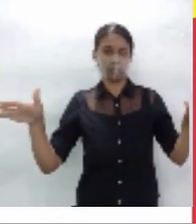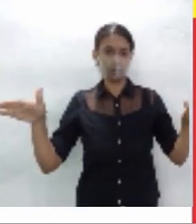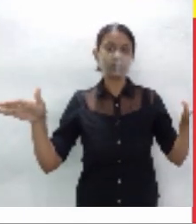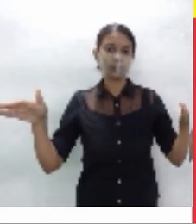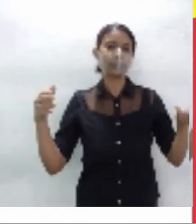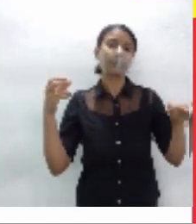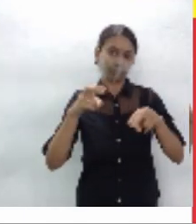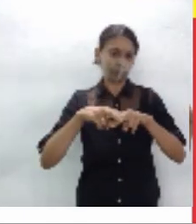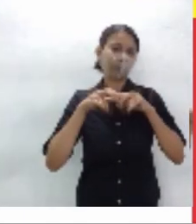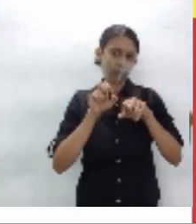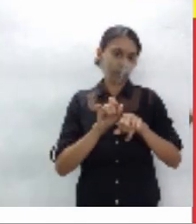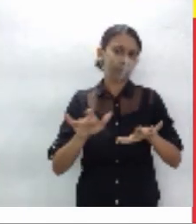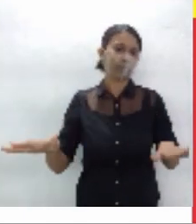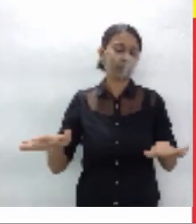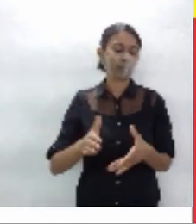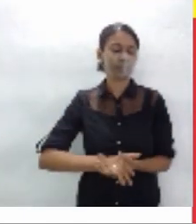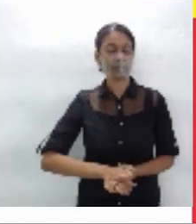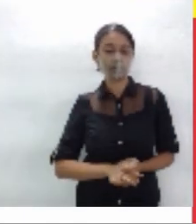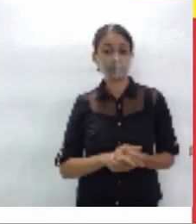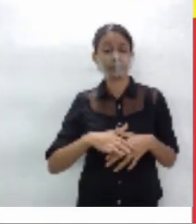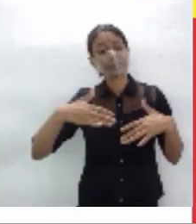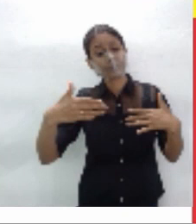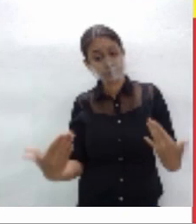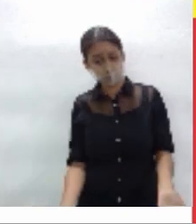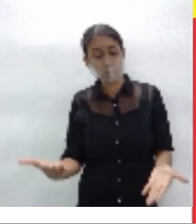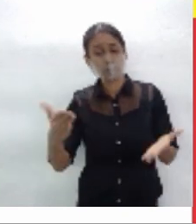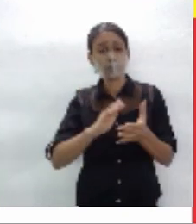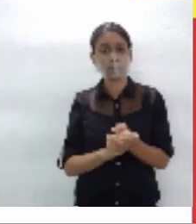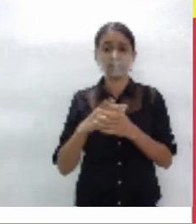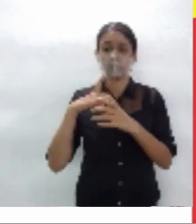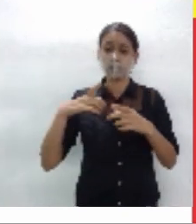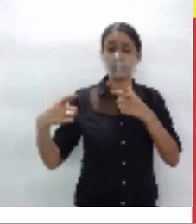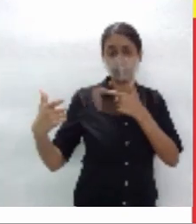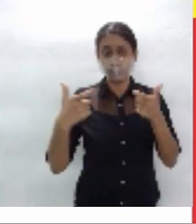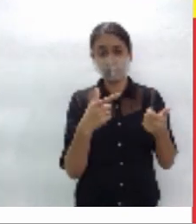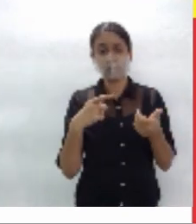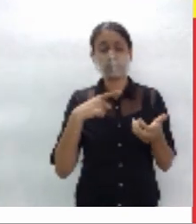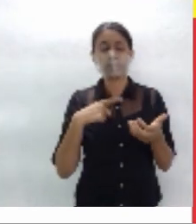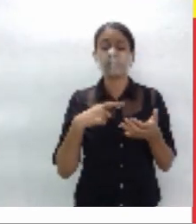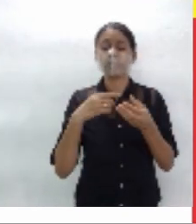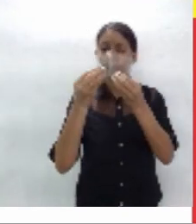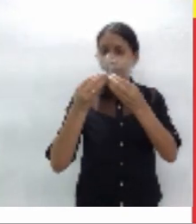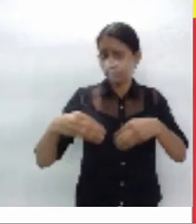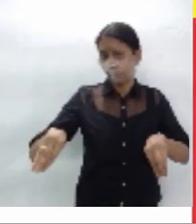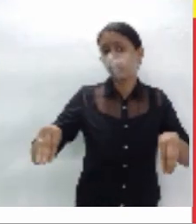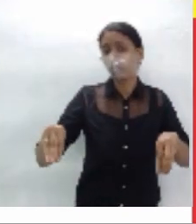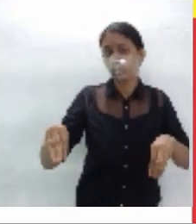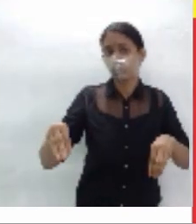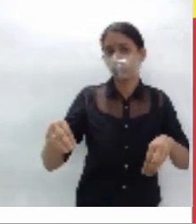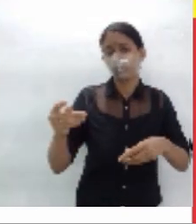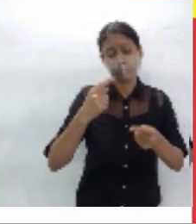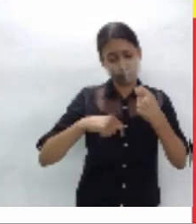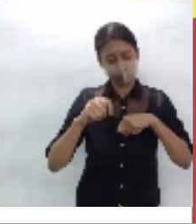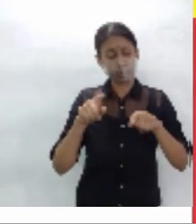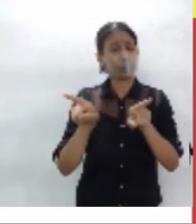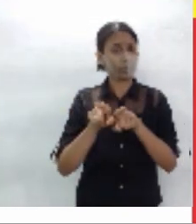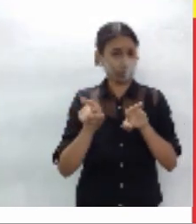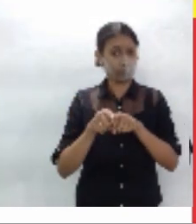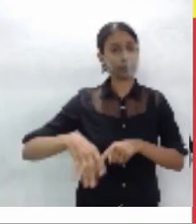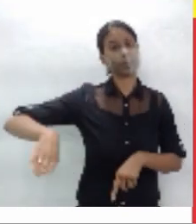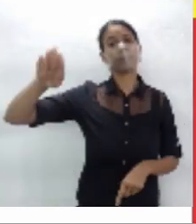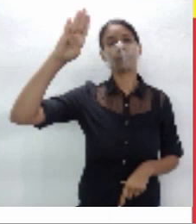tá certo? Então, automaticamente, eles entraram em guerra, tiveram prejuízos econômicos e